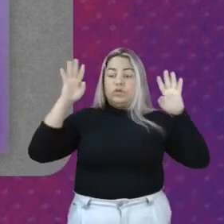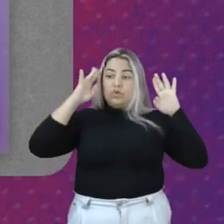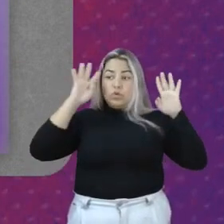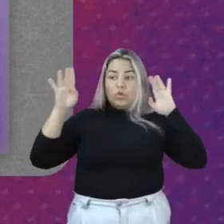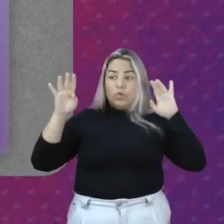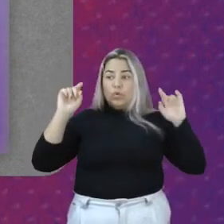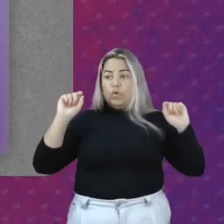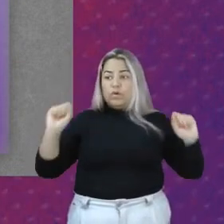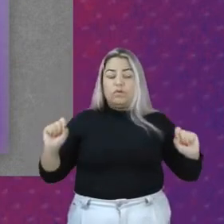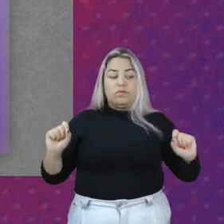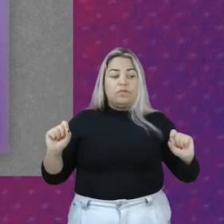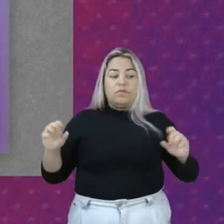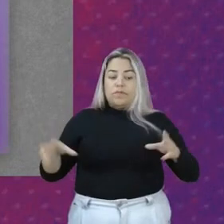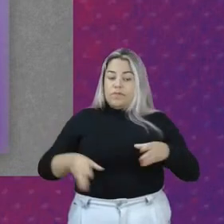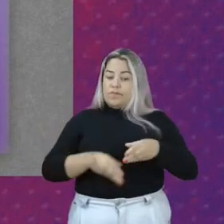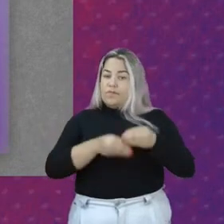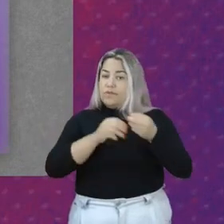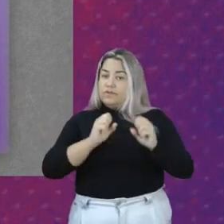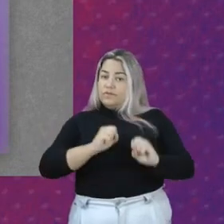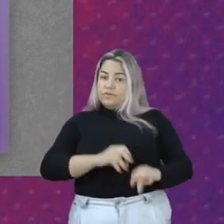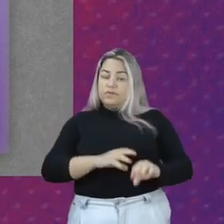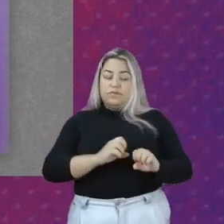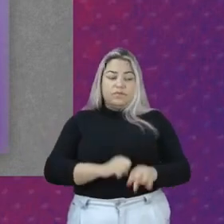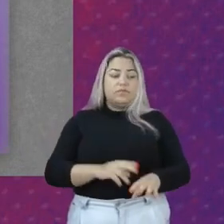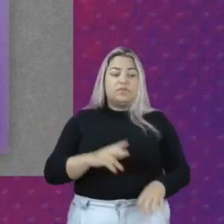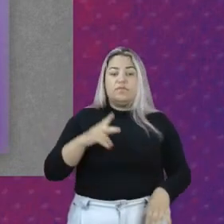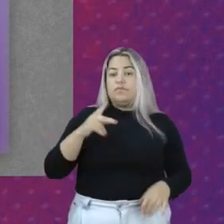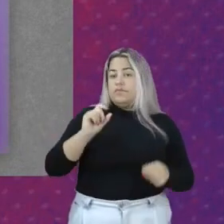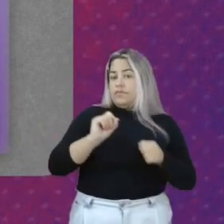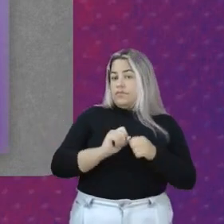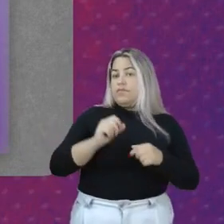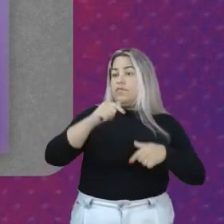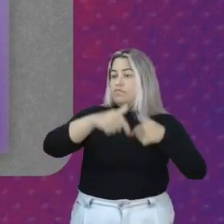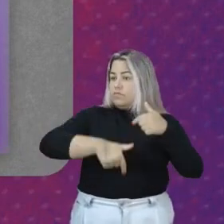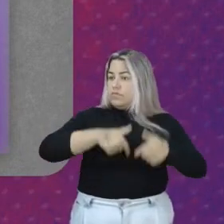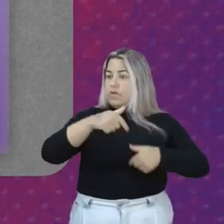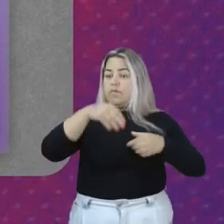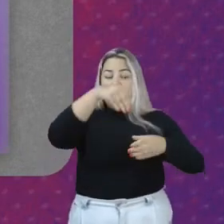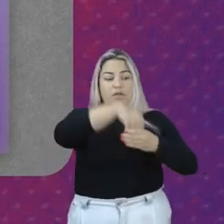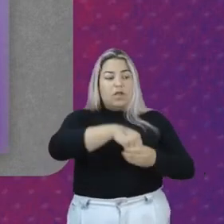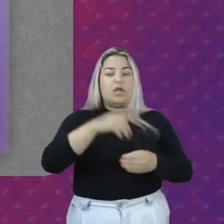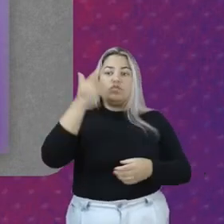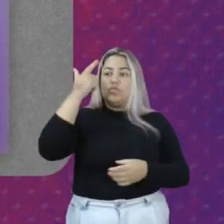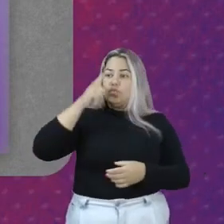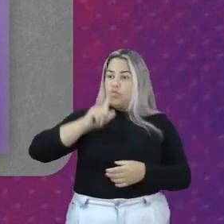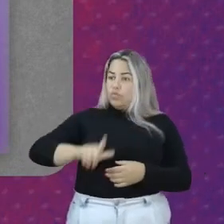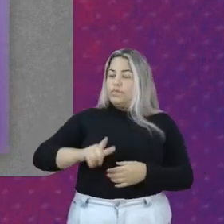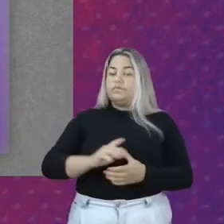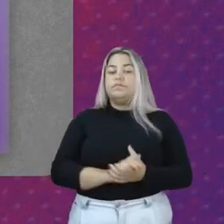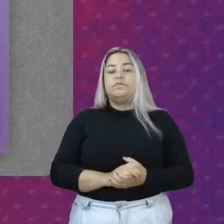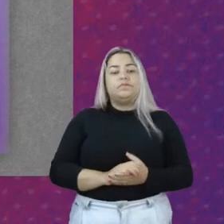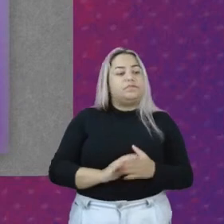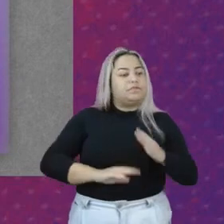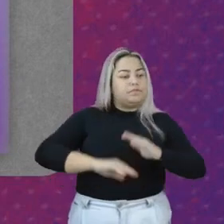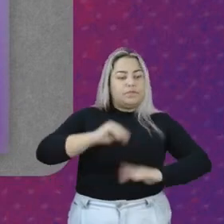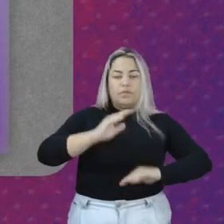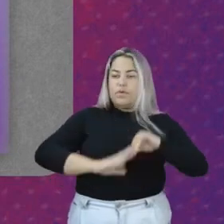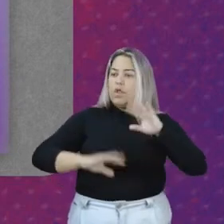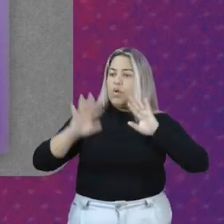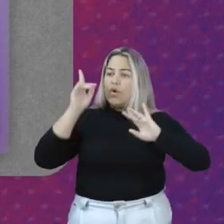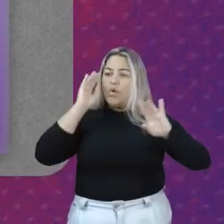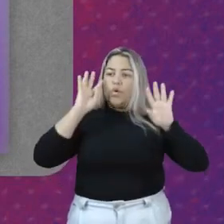são colocadas, né, ensinadas a repetir o trabalho doméstico e são podadas de qualquer outro